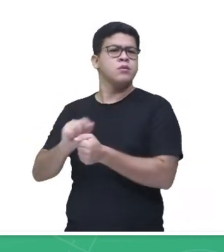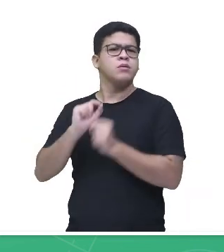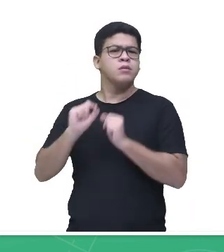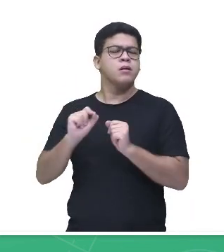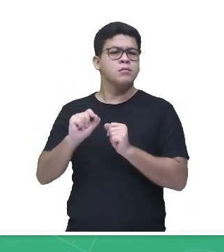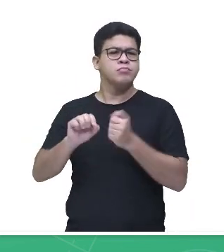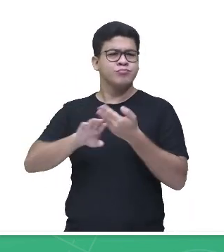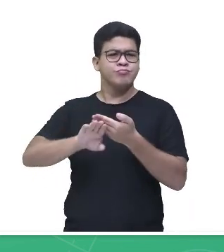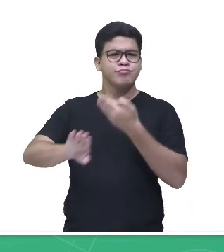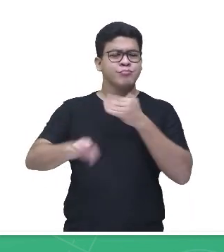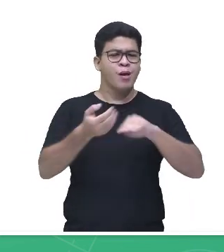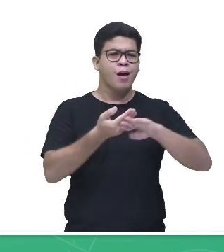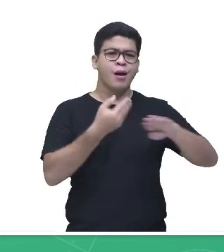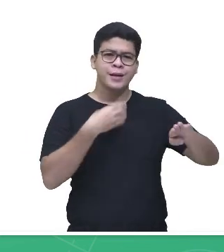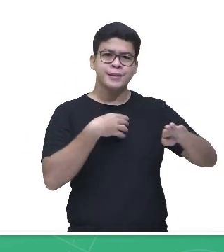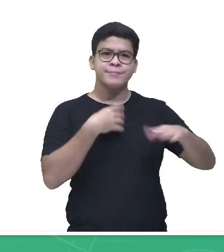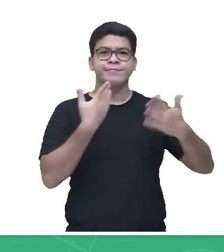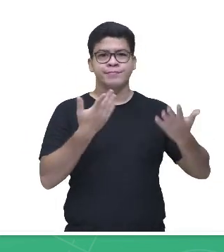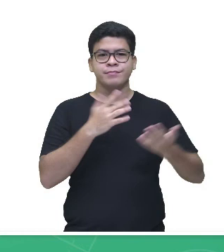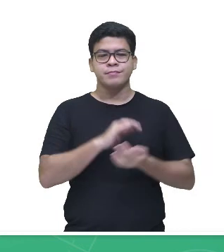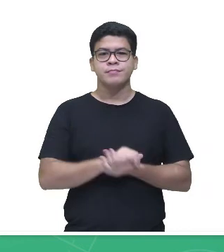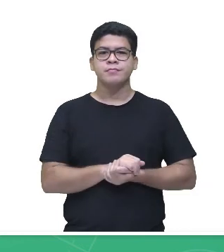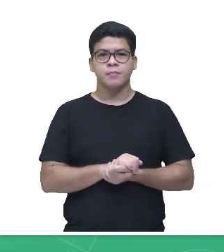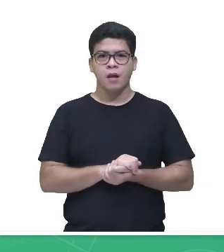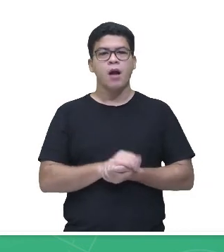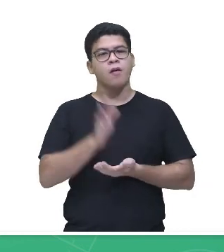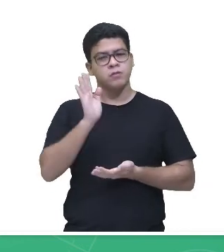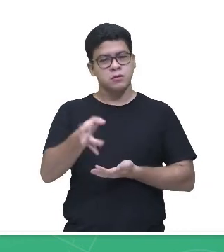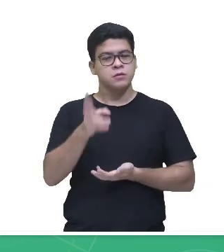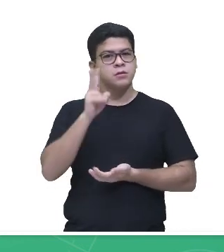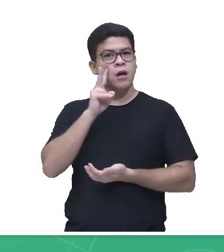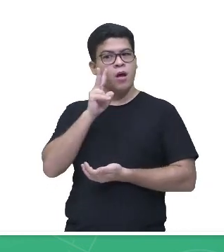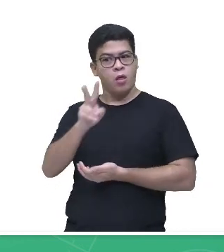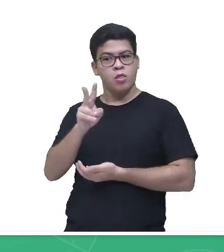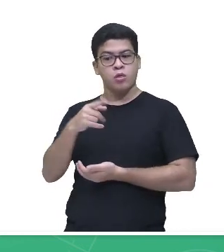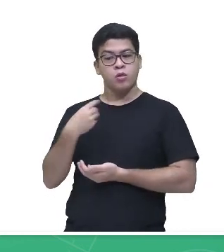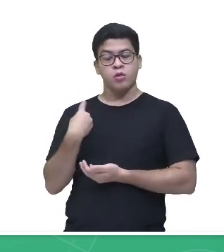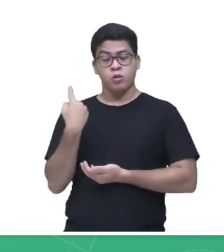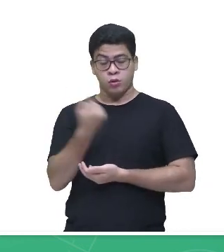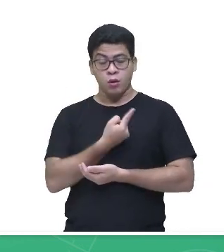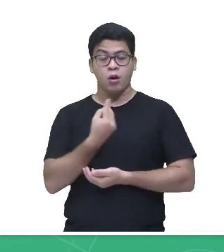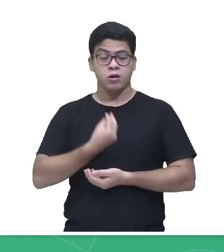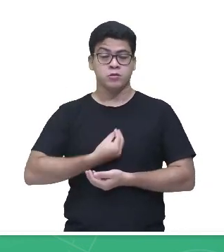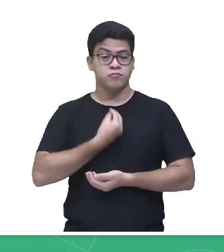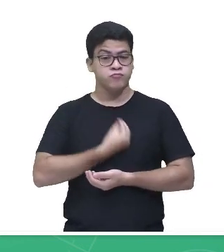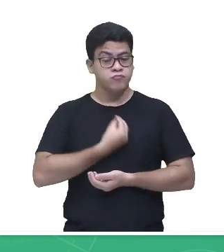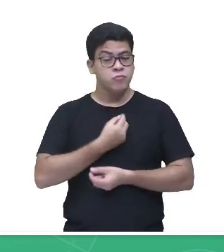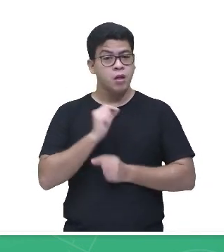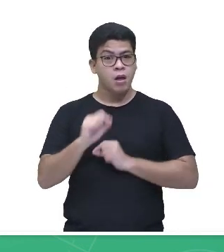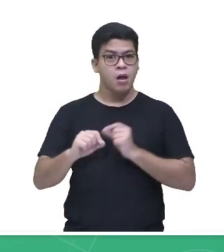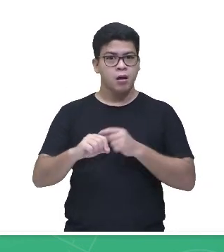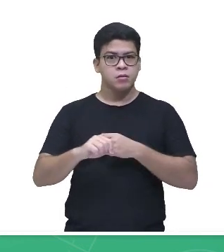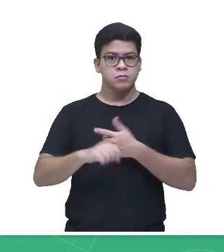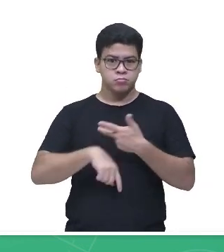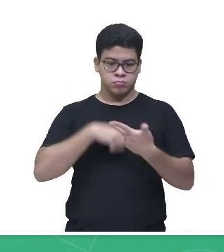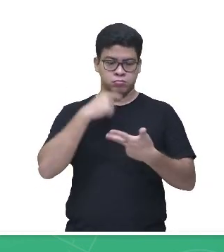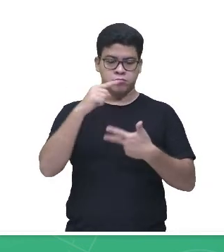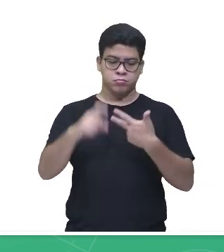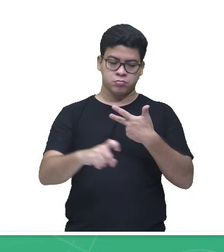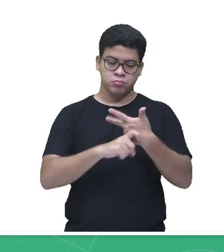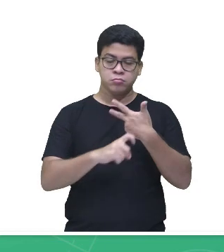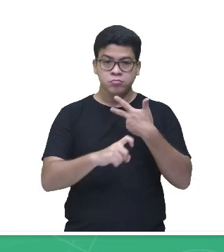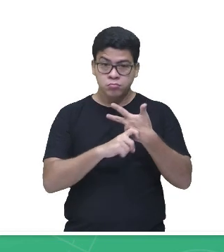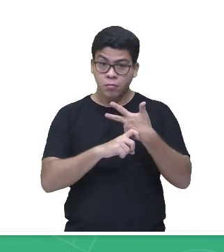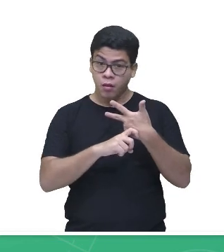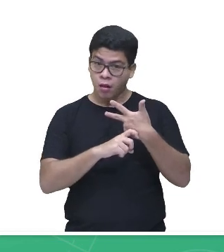dividido. Então, como vocês sabem e vocês vivem, aliás, nós vivemos a divisão dos poderes.